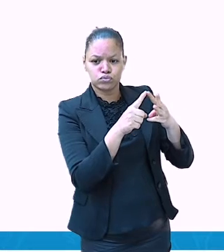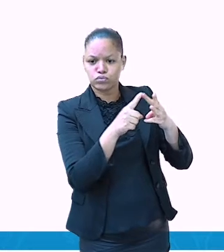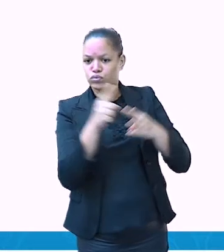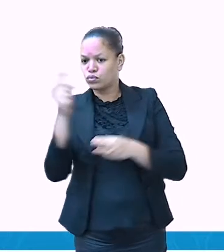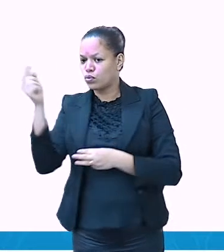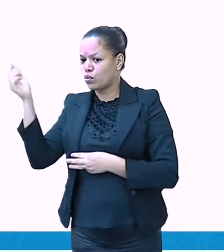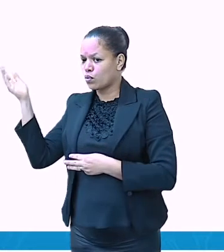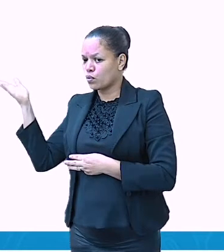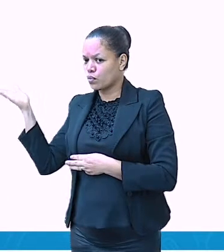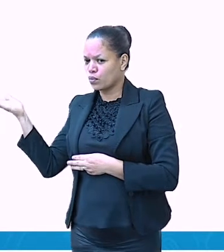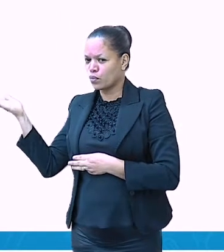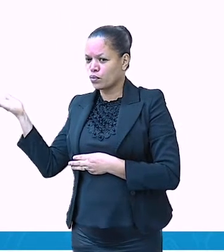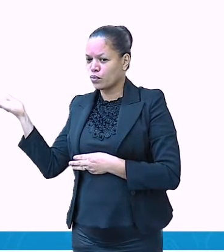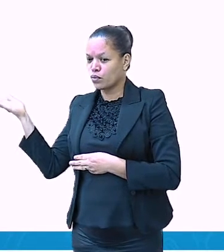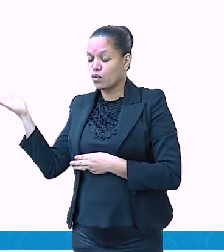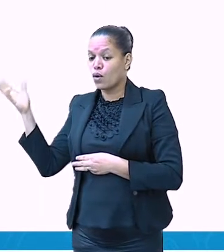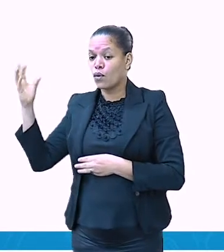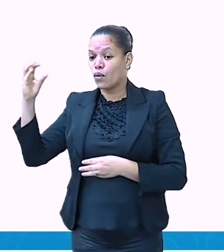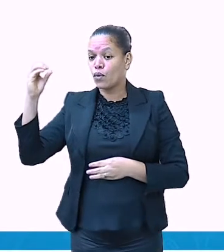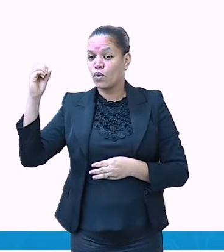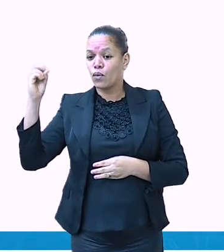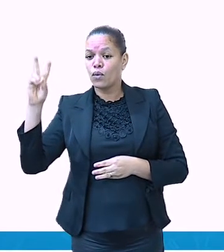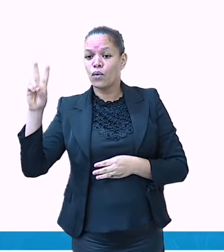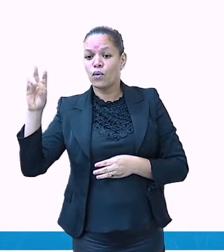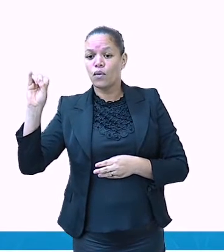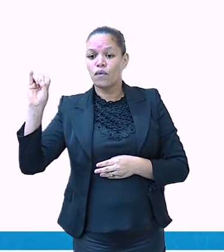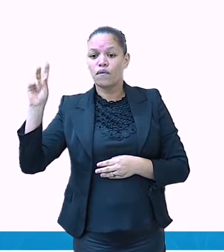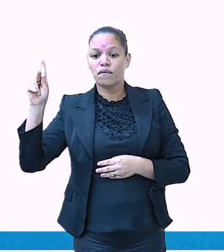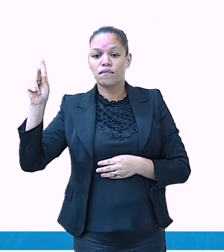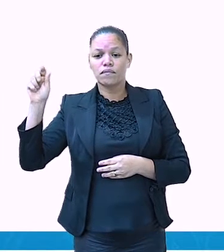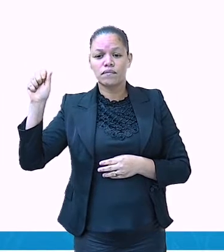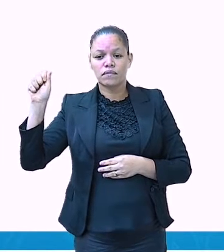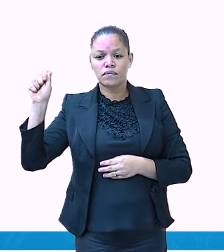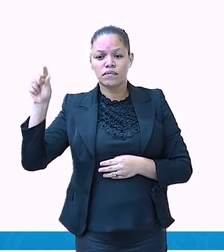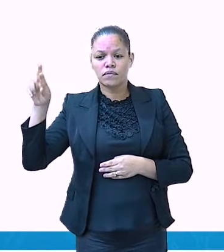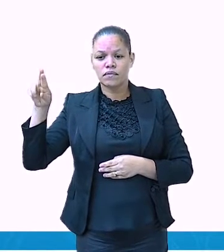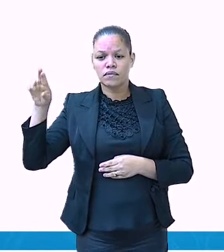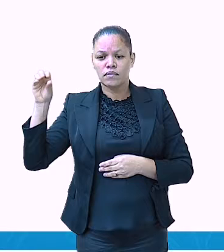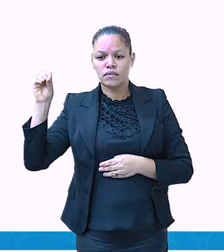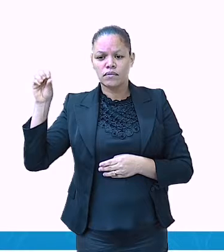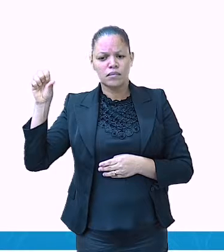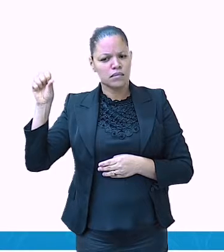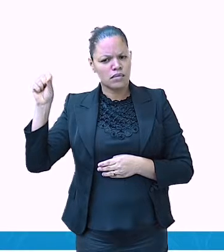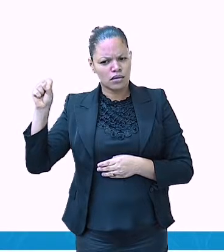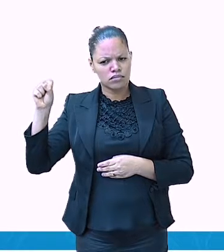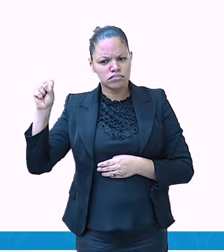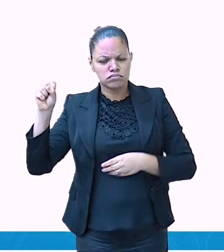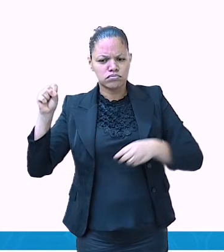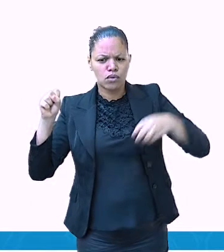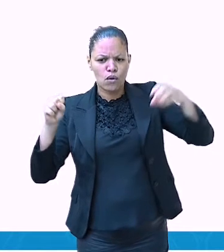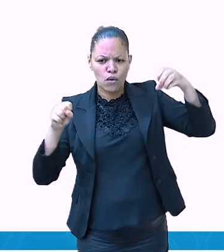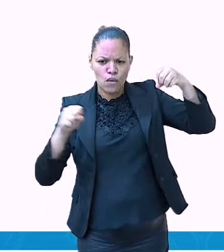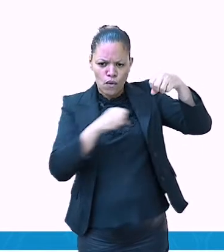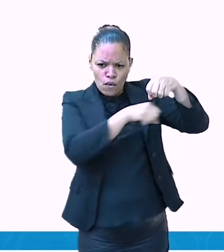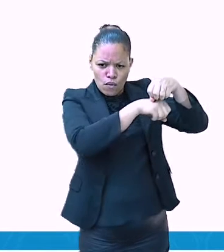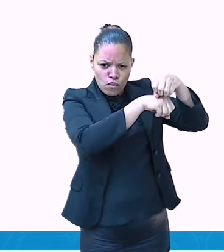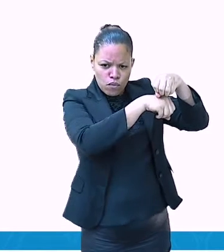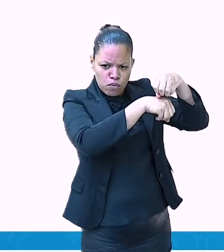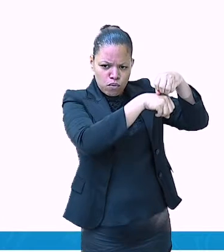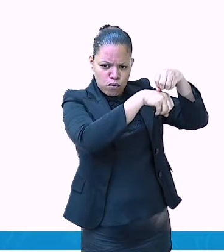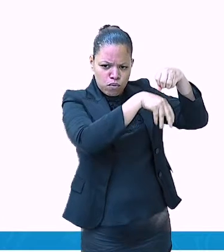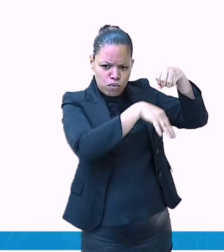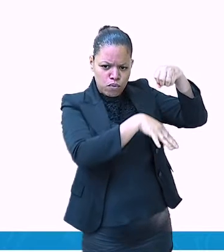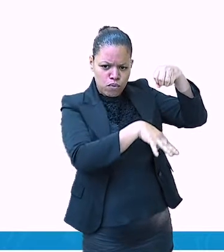ovíparos, que coloca os ovos e fica monitorando ou não, porque é a questão